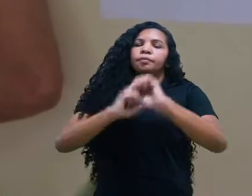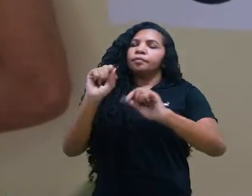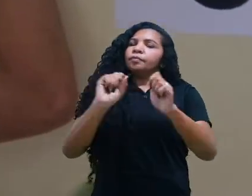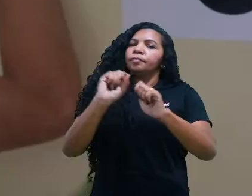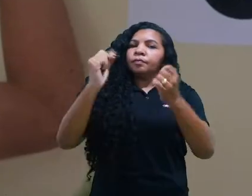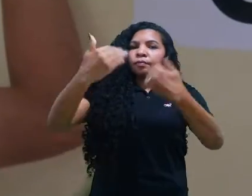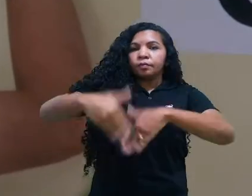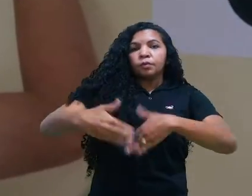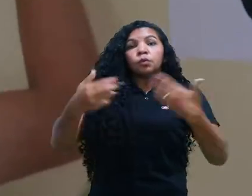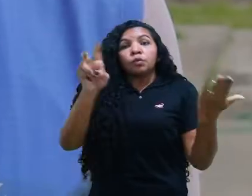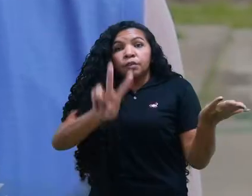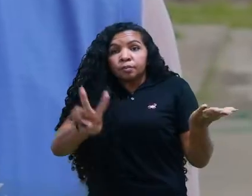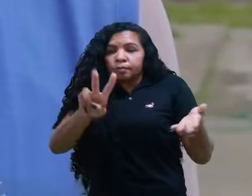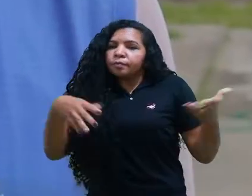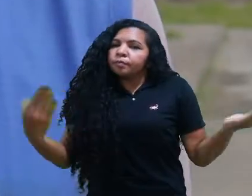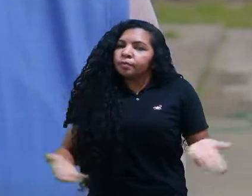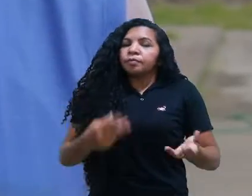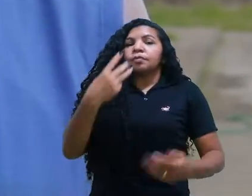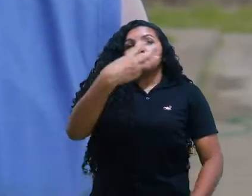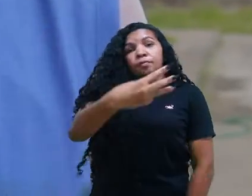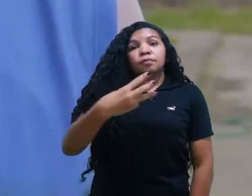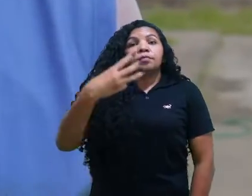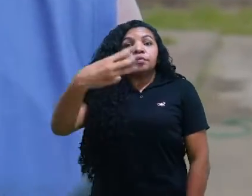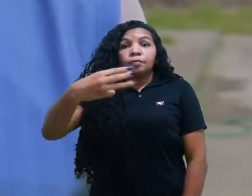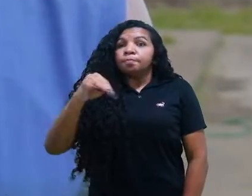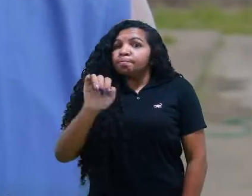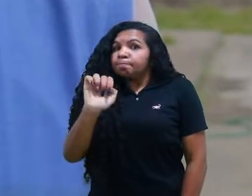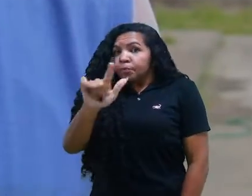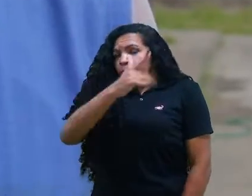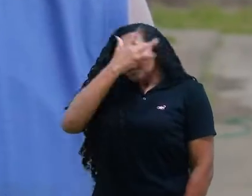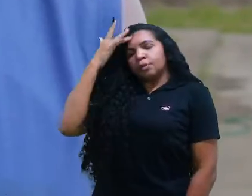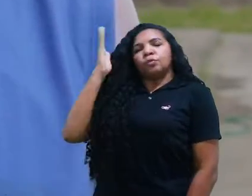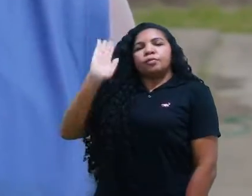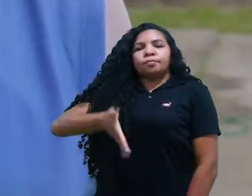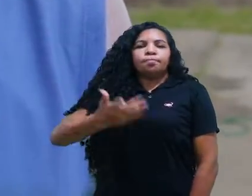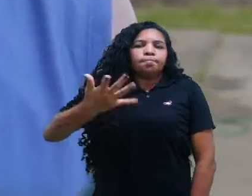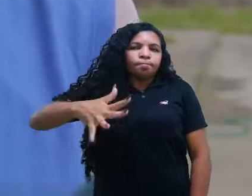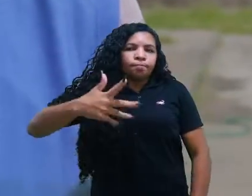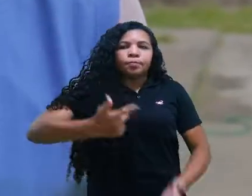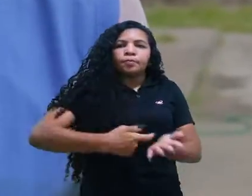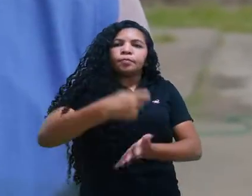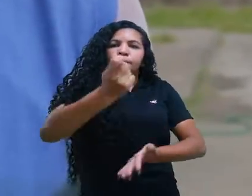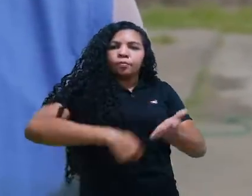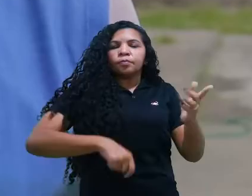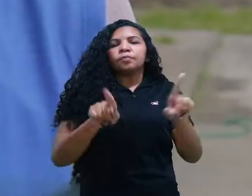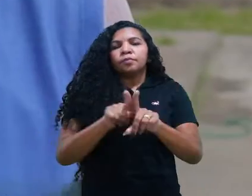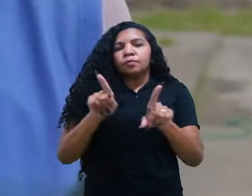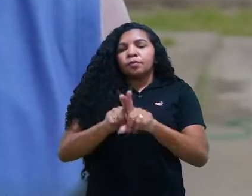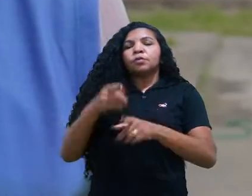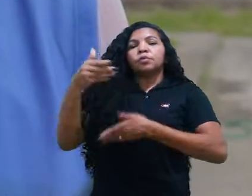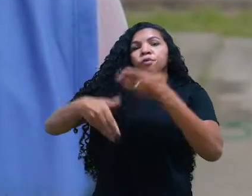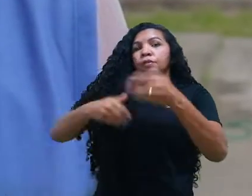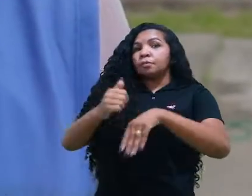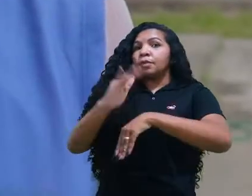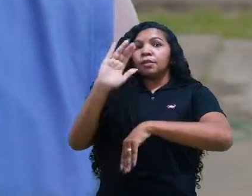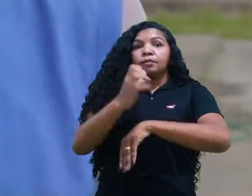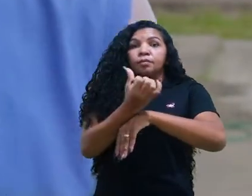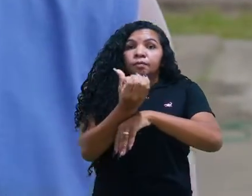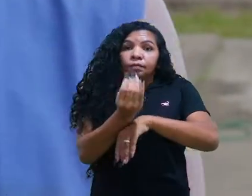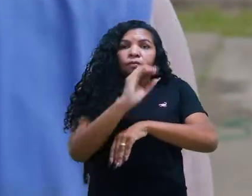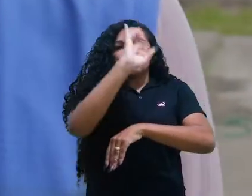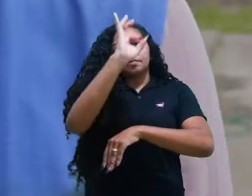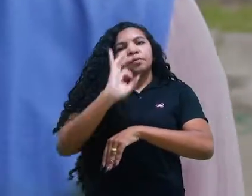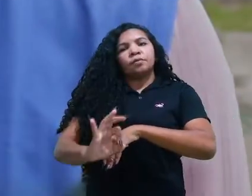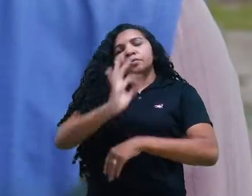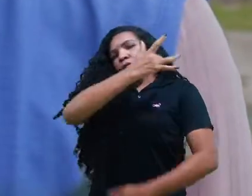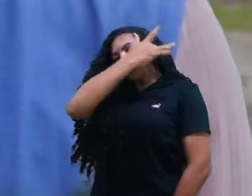Nós tivemos a realização do nosso processo hoje, com 33 mil candidatos aproximadamente inscritos, um comparecimento